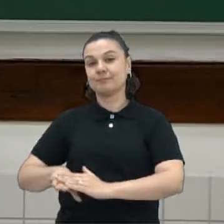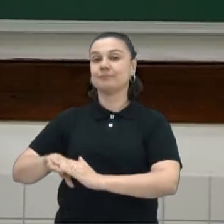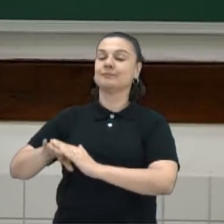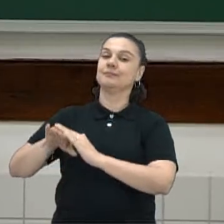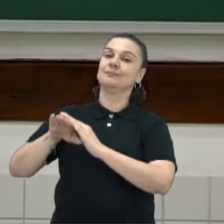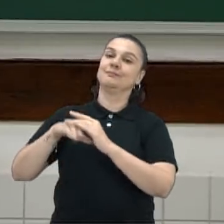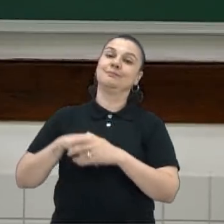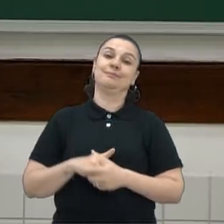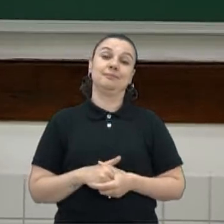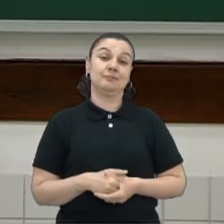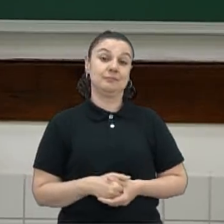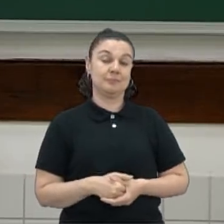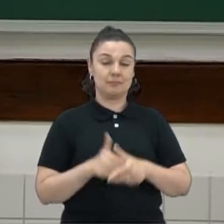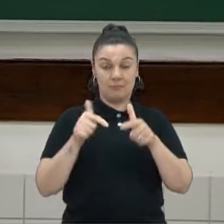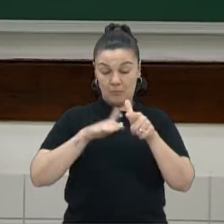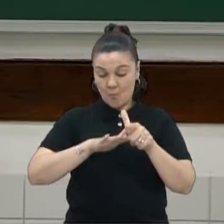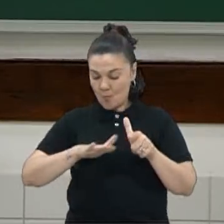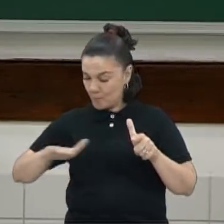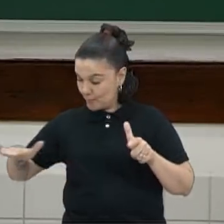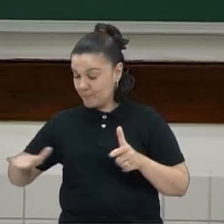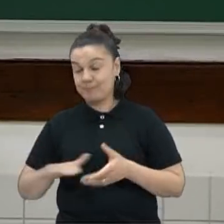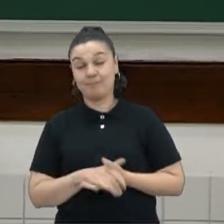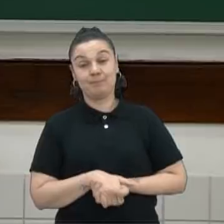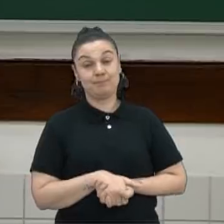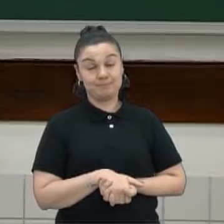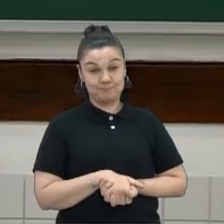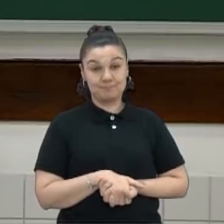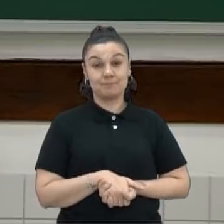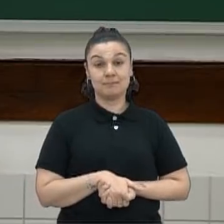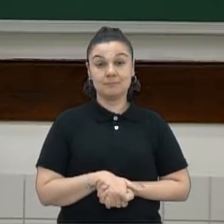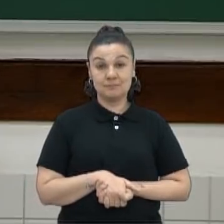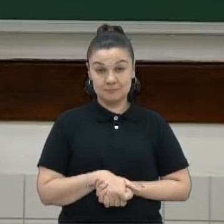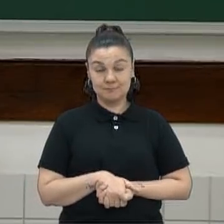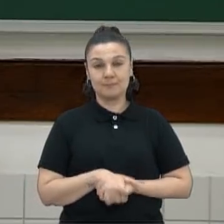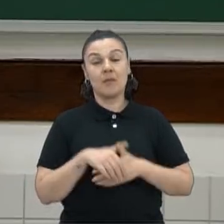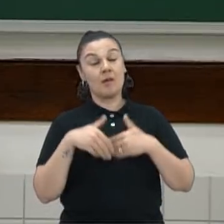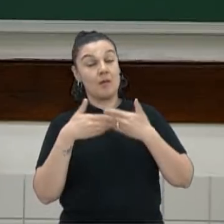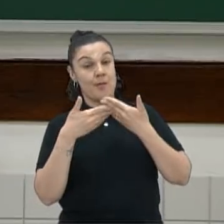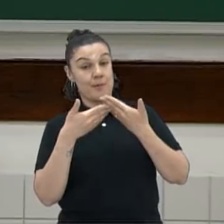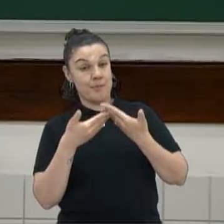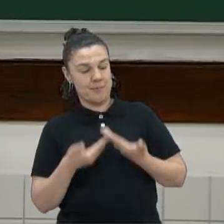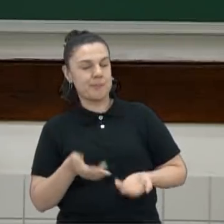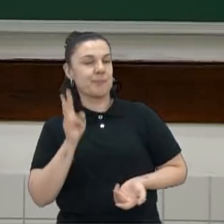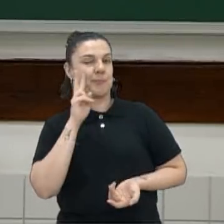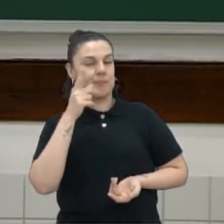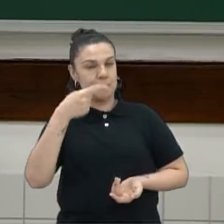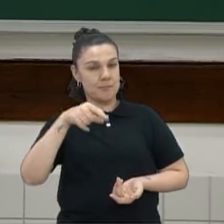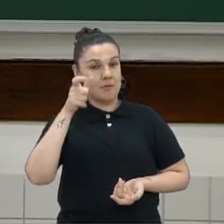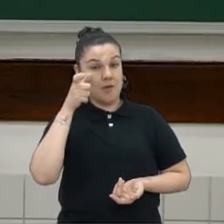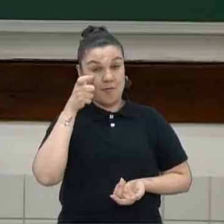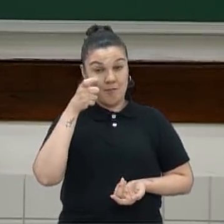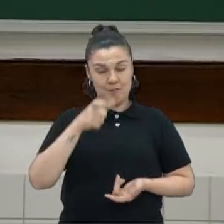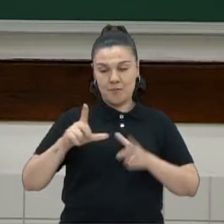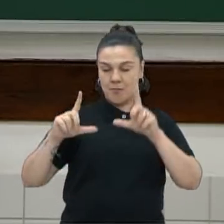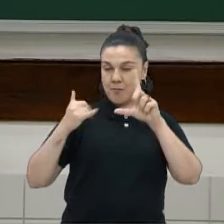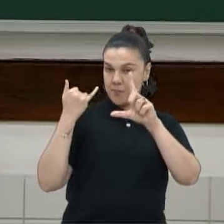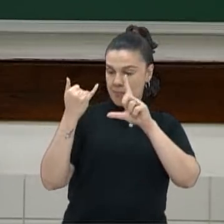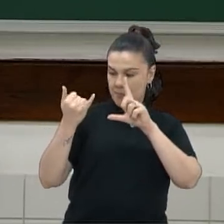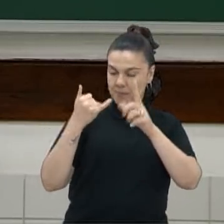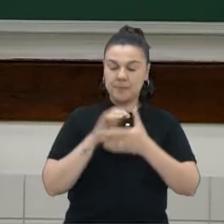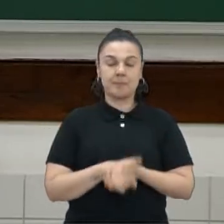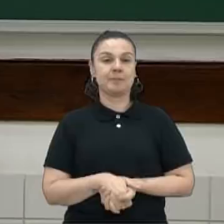acaba indo para as áreas mais baixas do terreno. Lembra da imagem que a gente analisou agora há